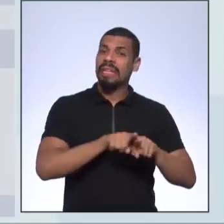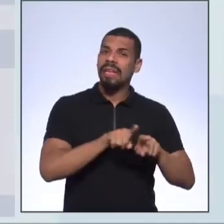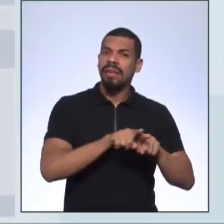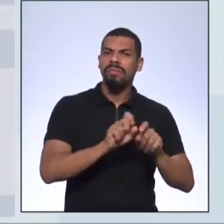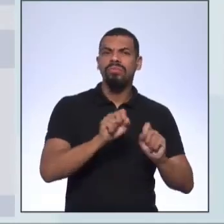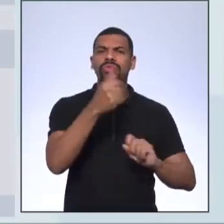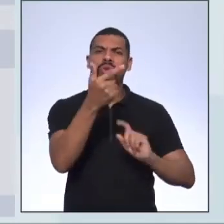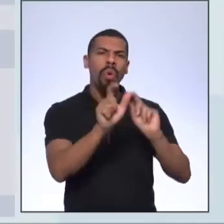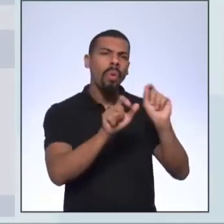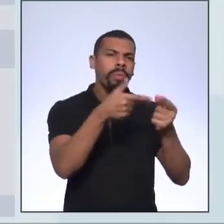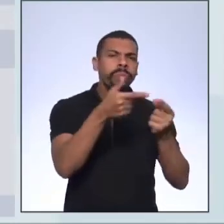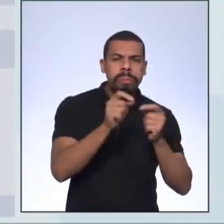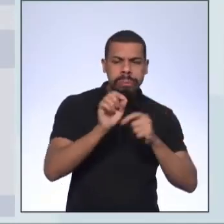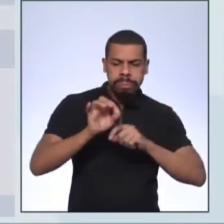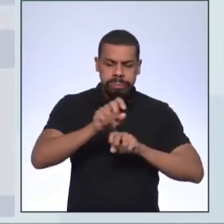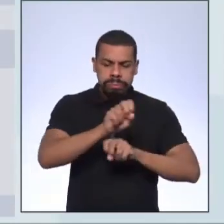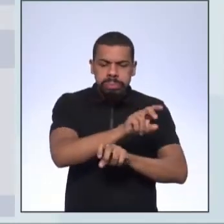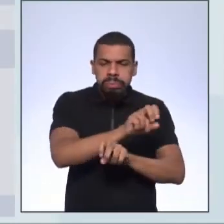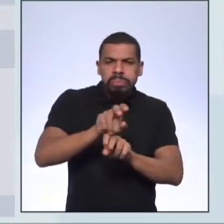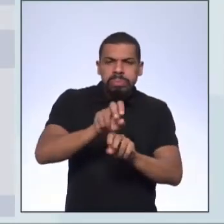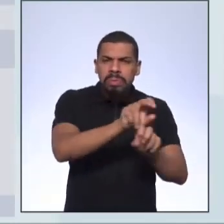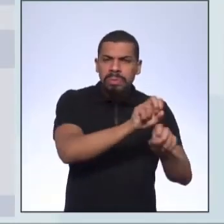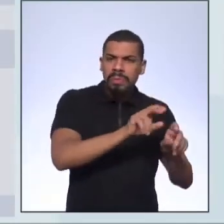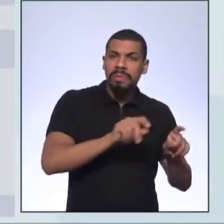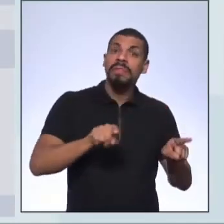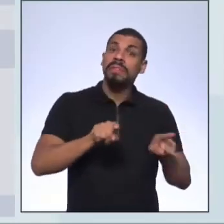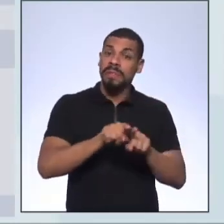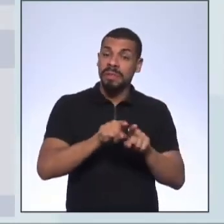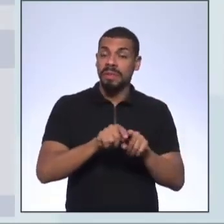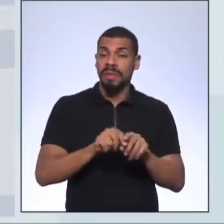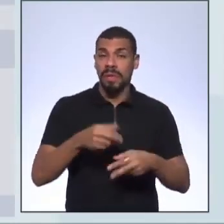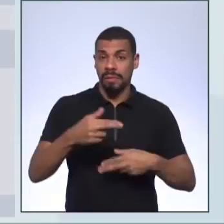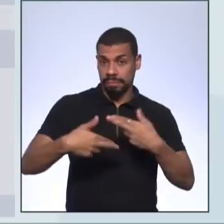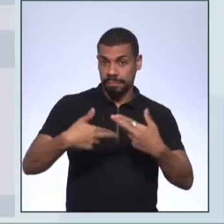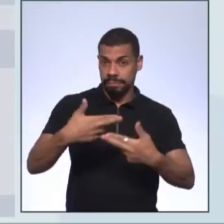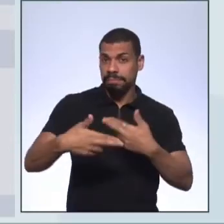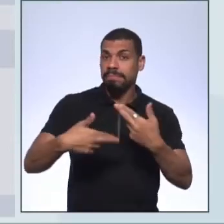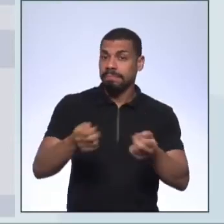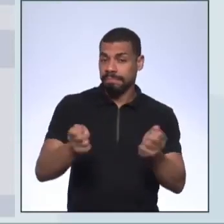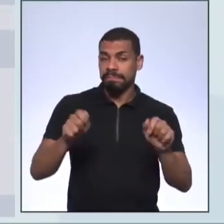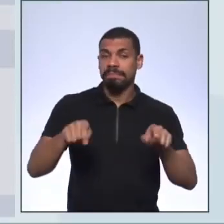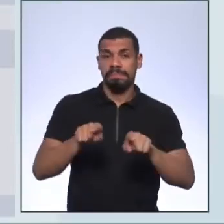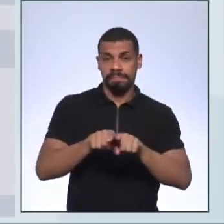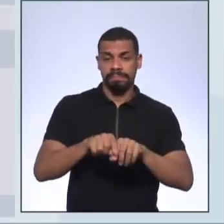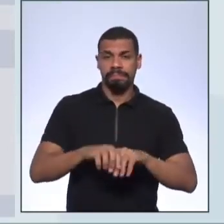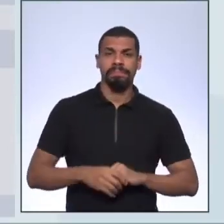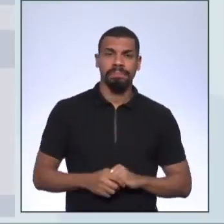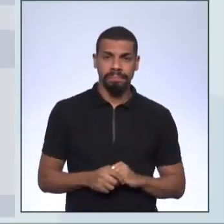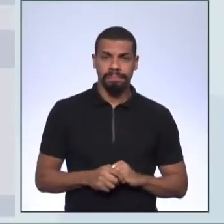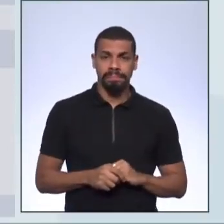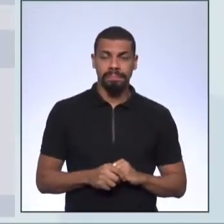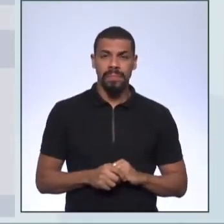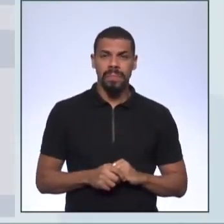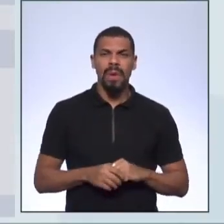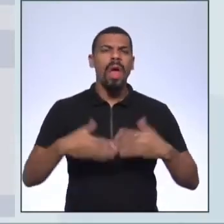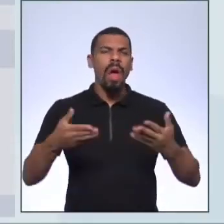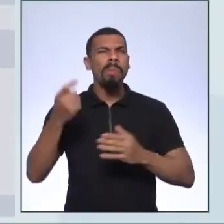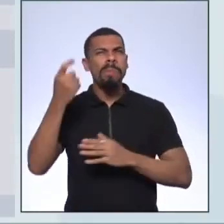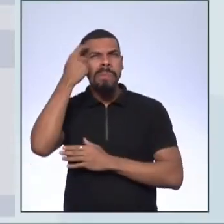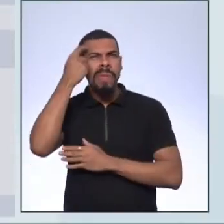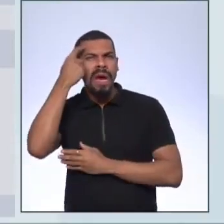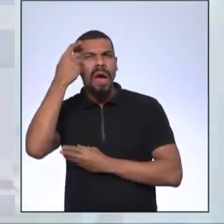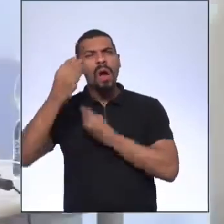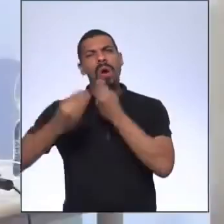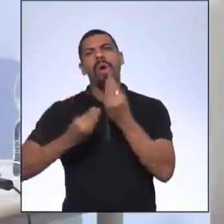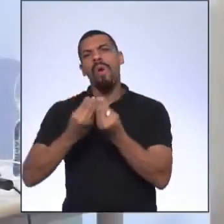alguns parasitas. Tá? E também vão apresentar forma de reprodução assexuada e sexuada. Então, quando a gente quer